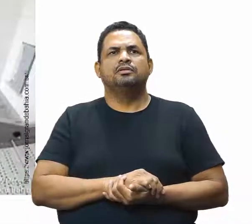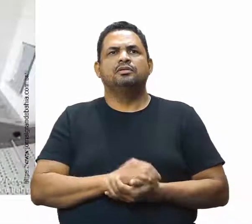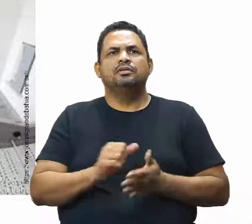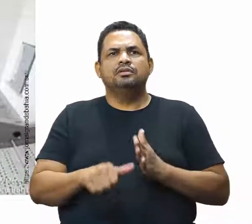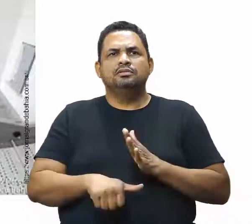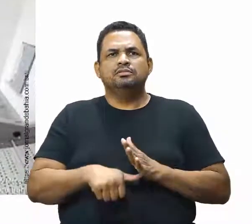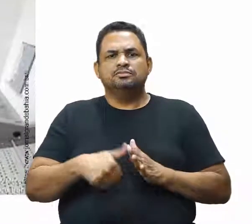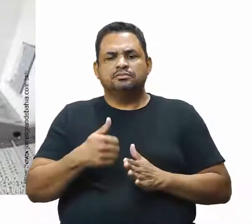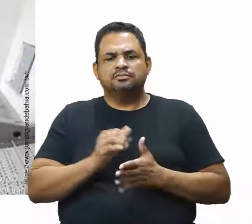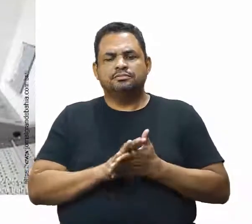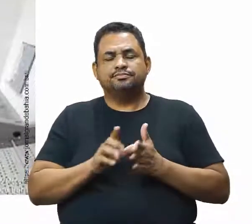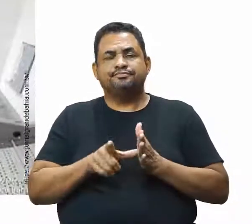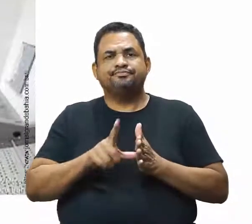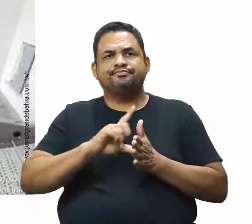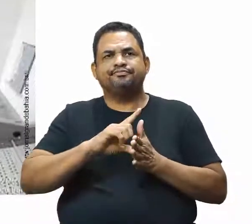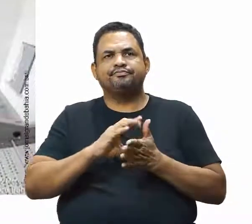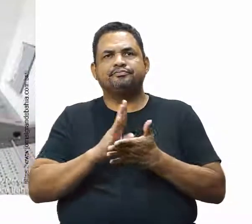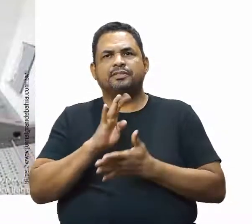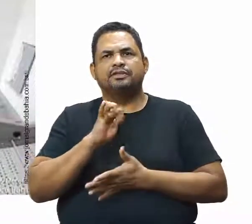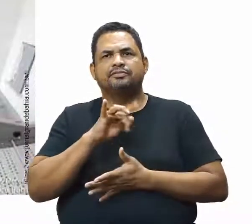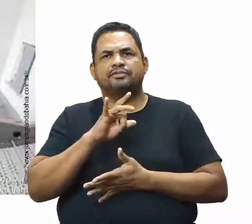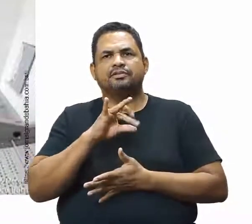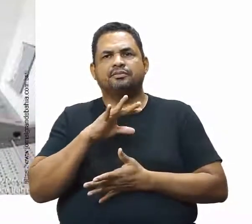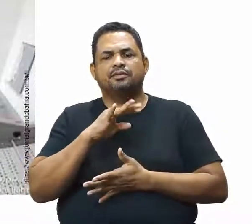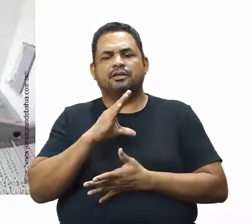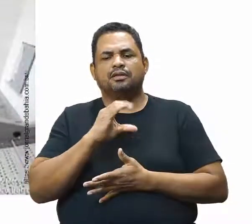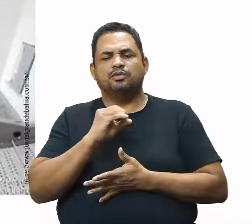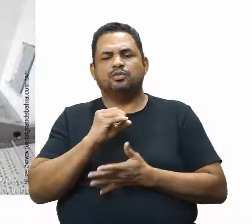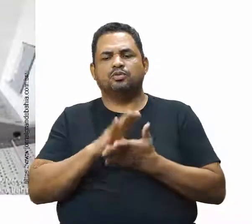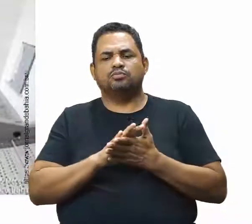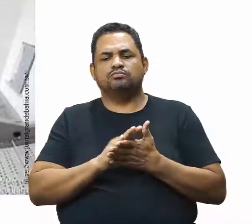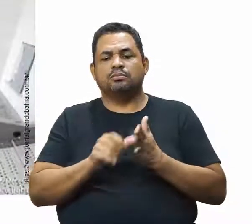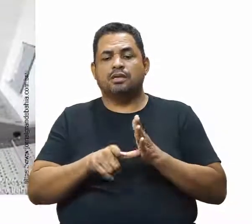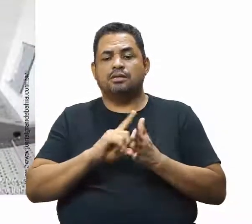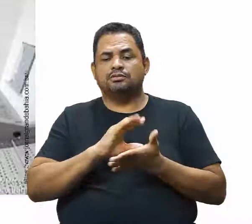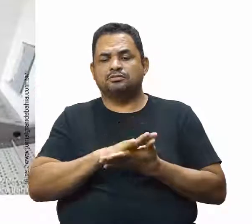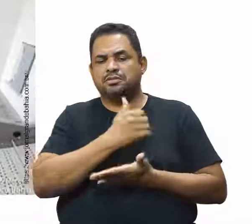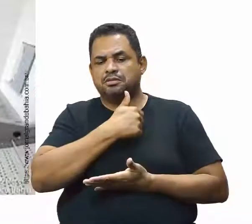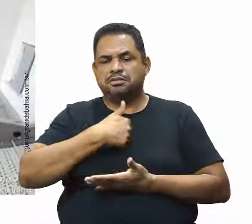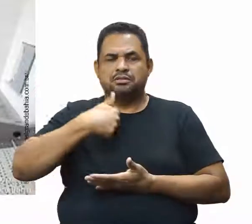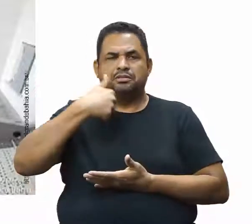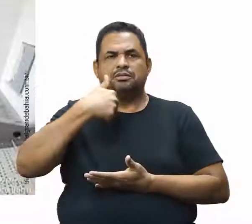Primeiro, pré-beneficiamento. Eu